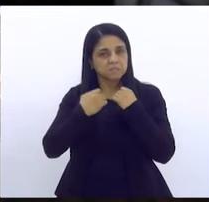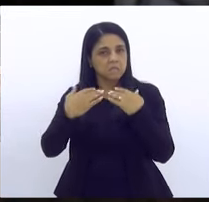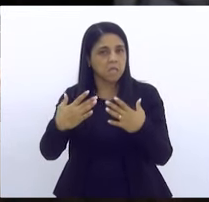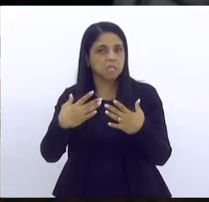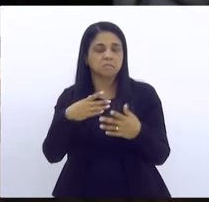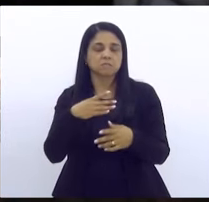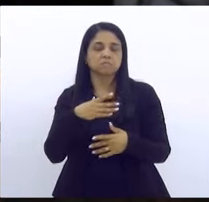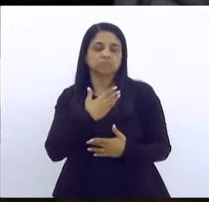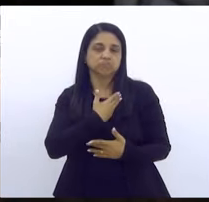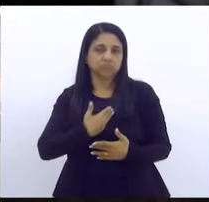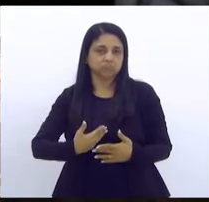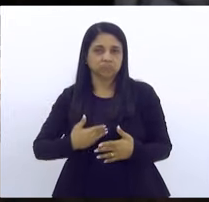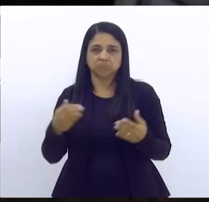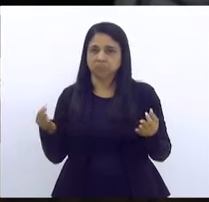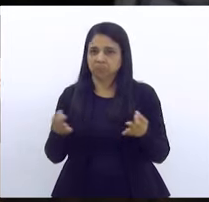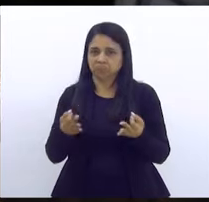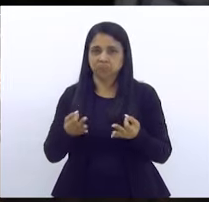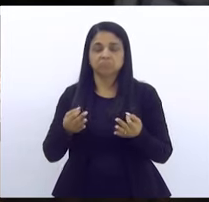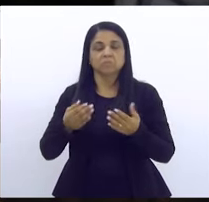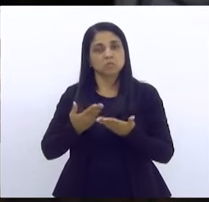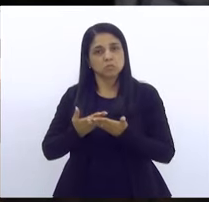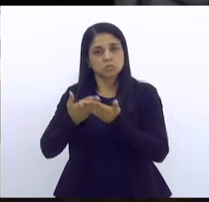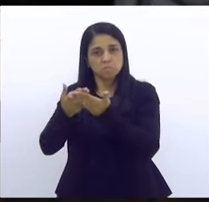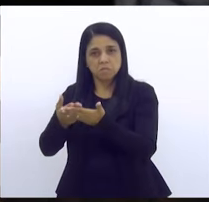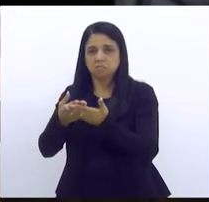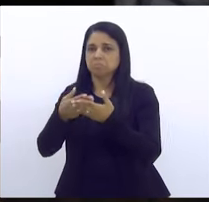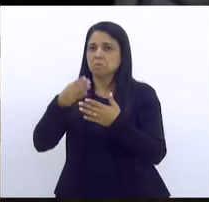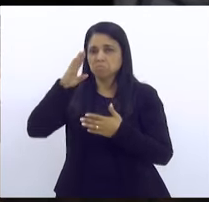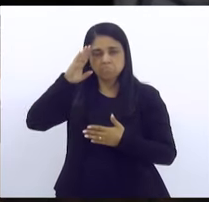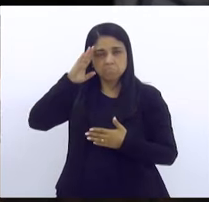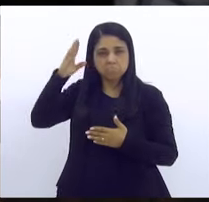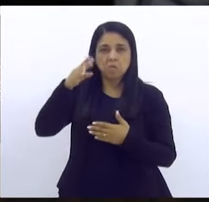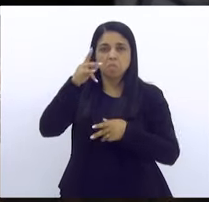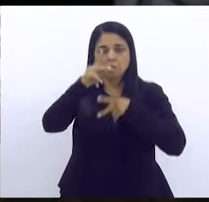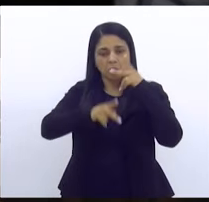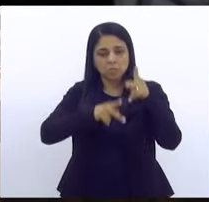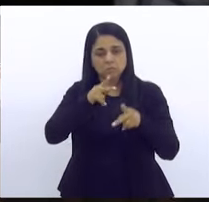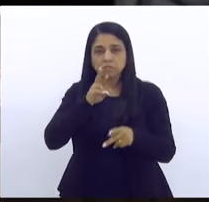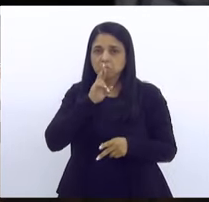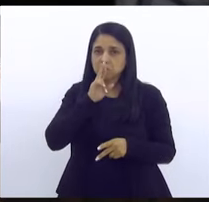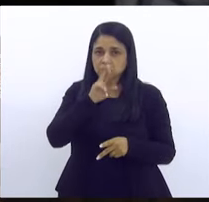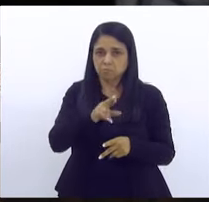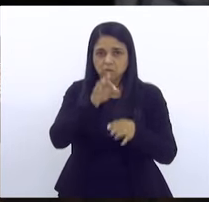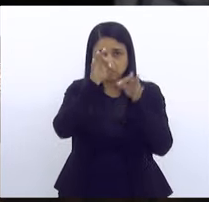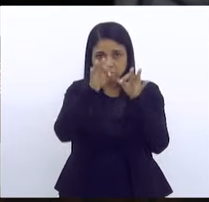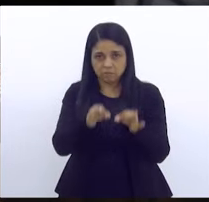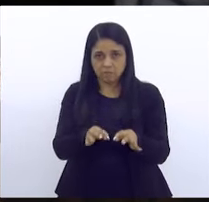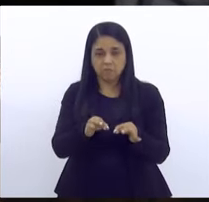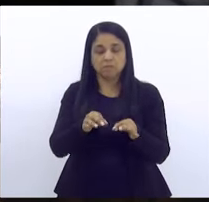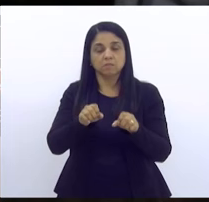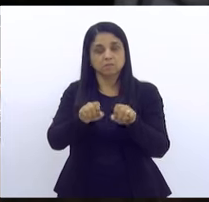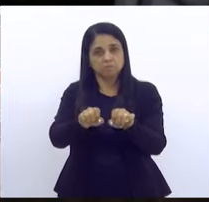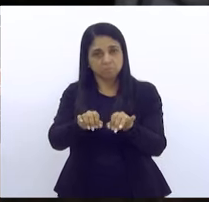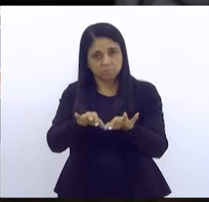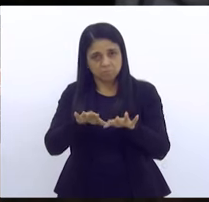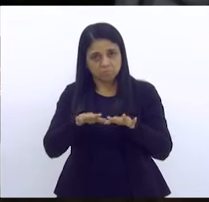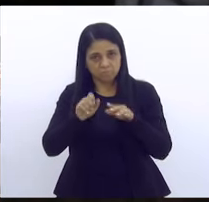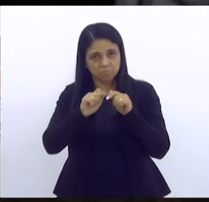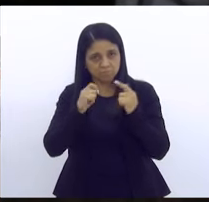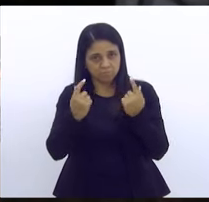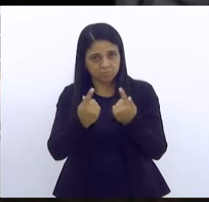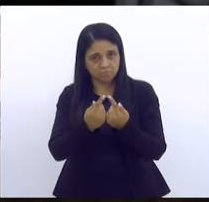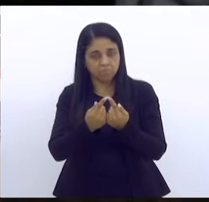e os encaminhamentos são essenciais para que a população possa ter uma resposta desse parlamento também com relação